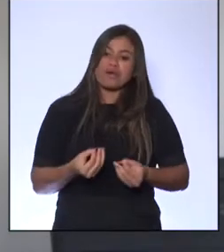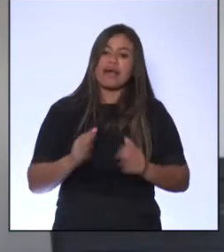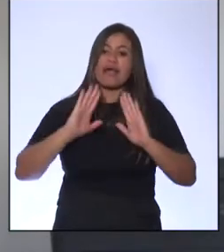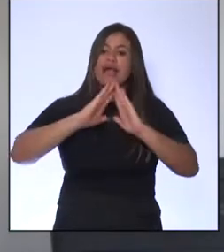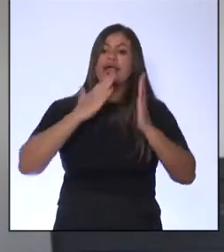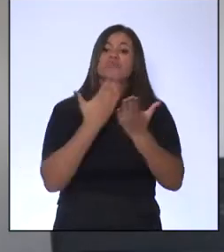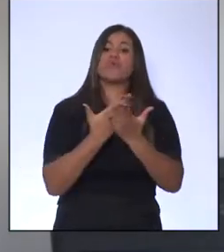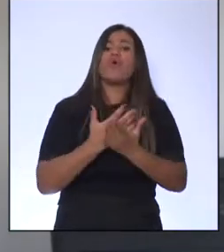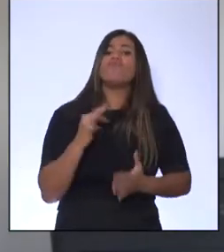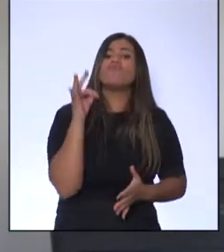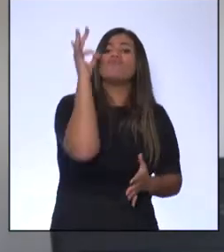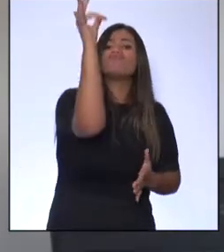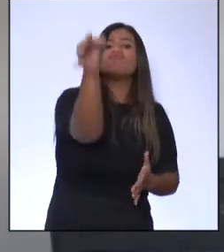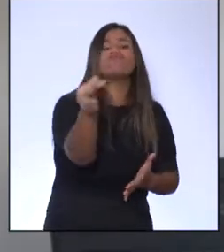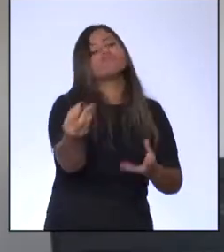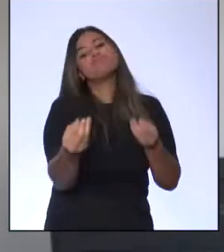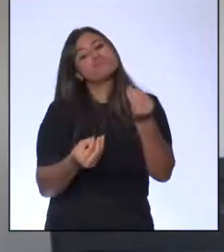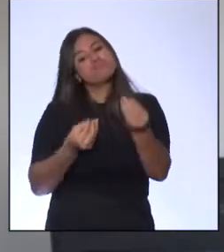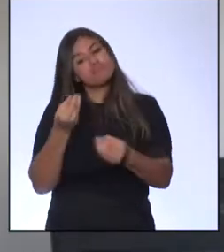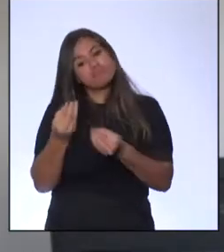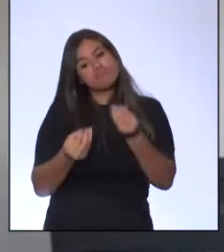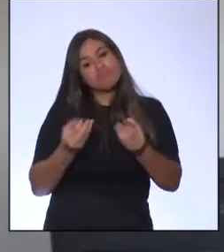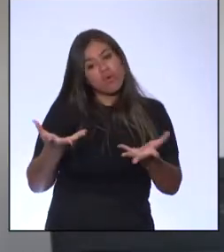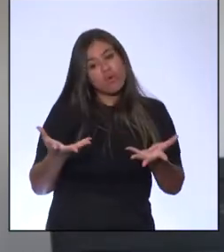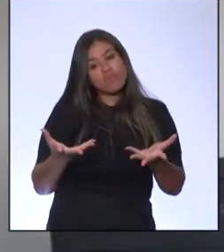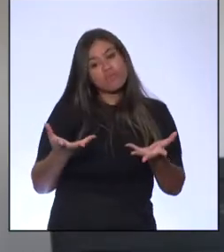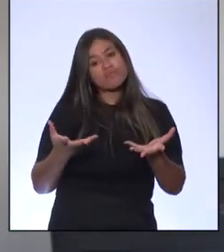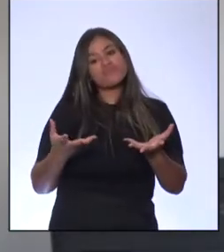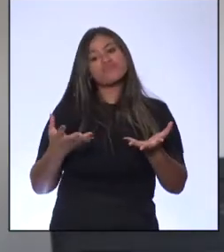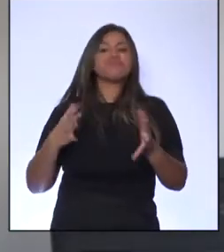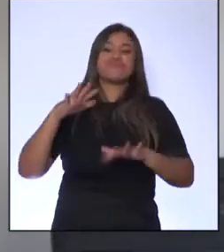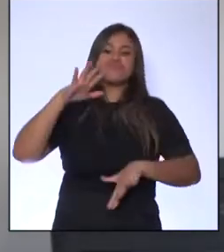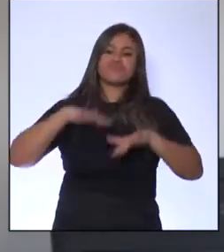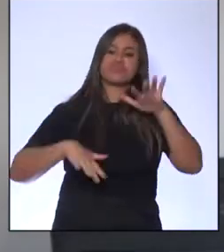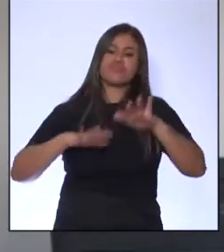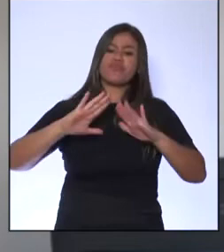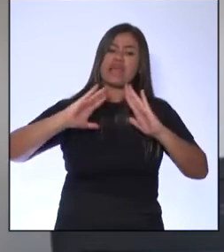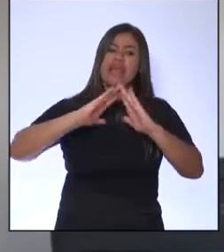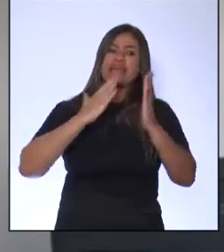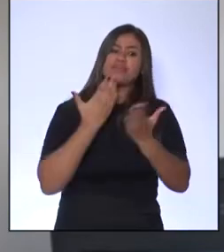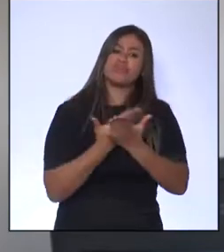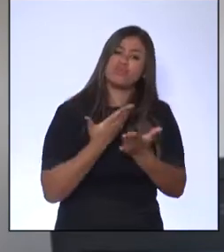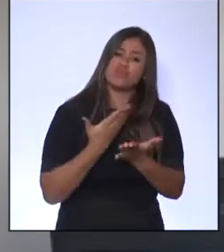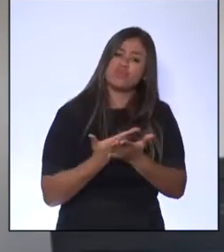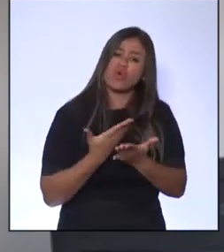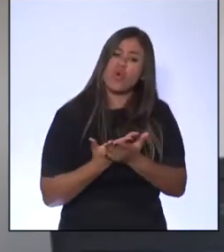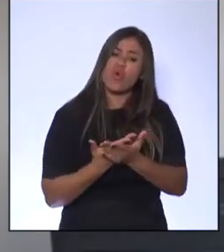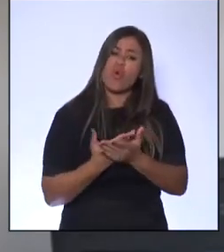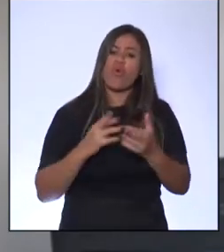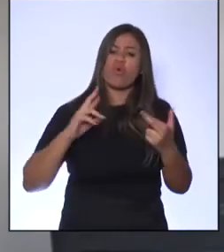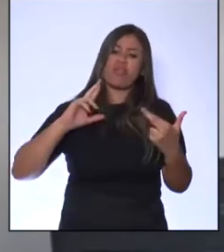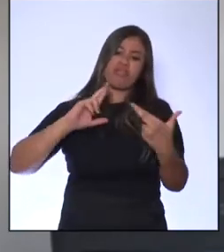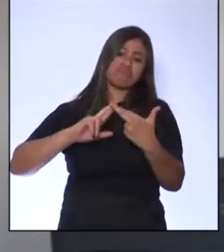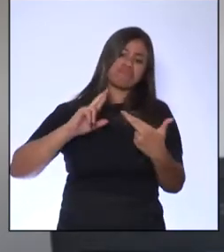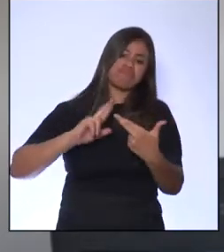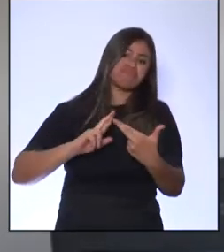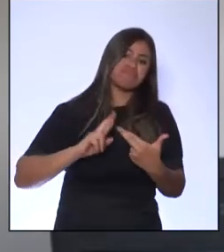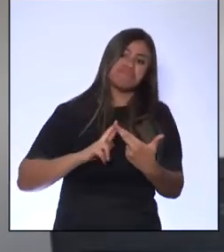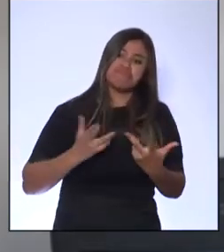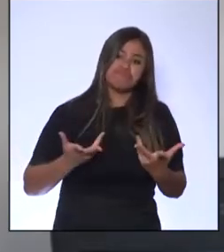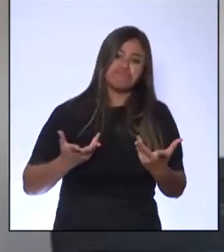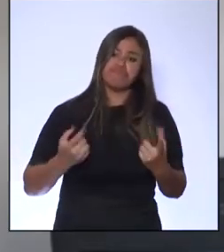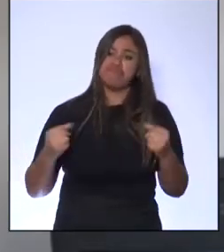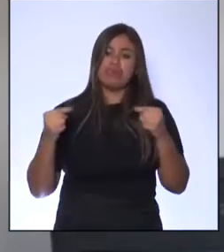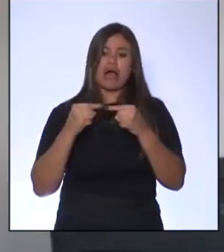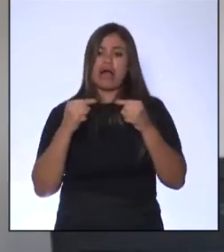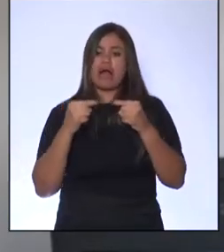do futuro? Será que manter uma escola nessa crise, manter uma rede, a gente se